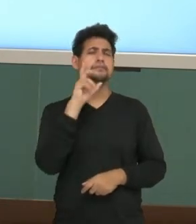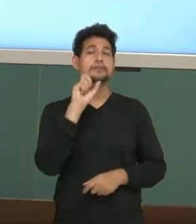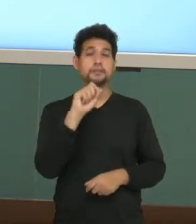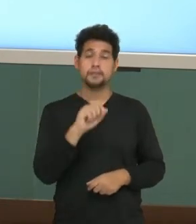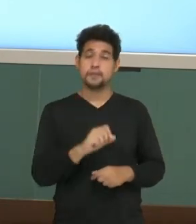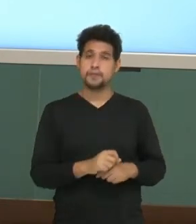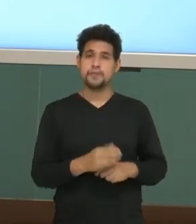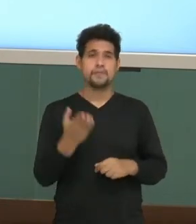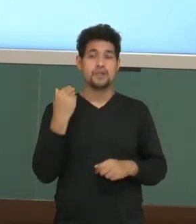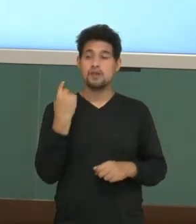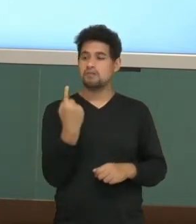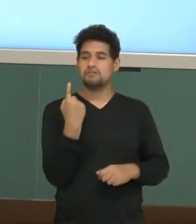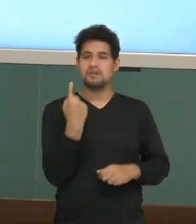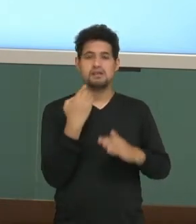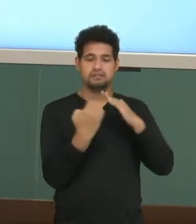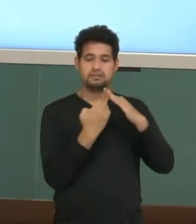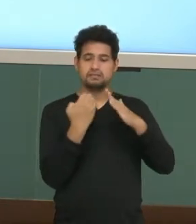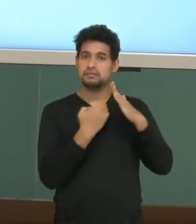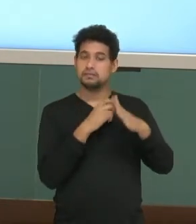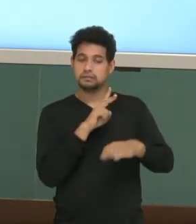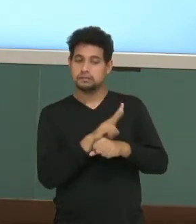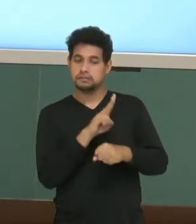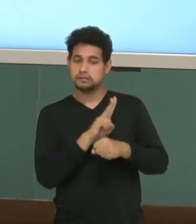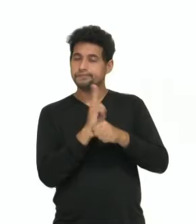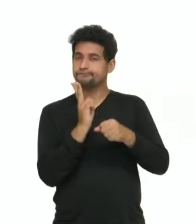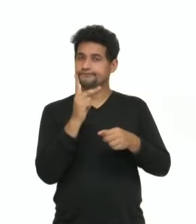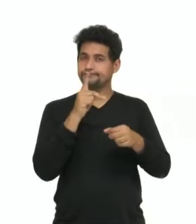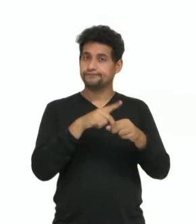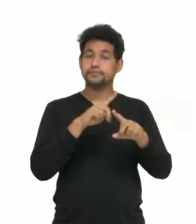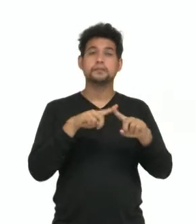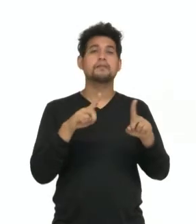do monopólio do petróleo. Pois, até